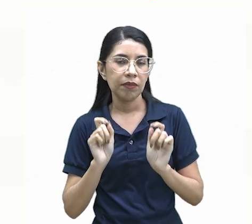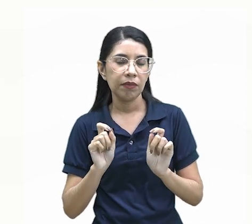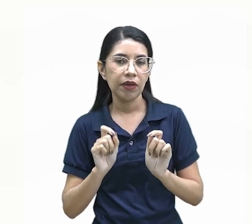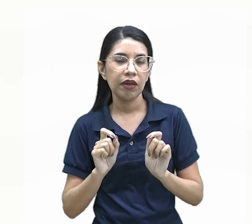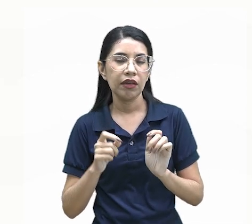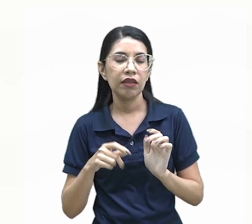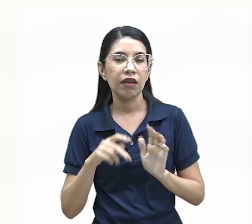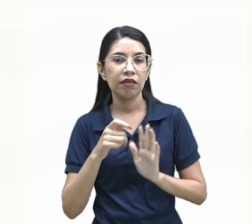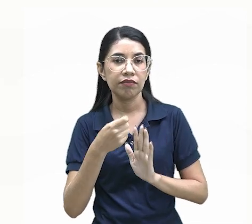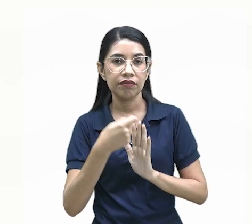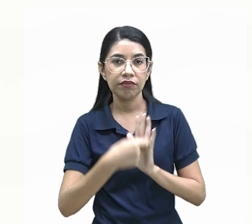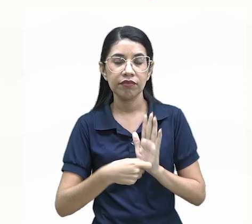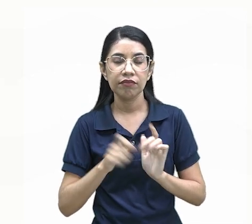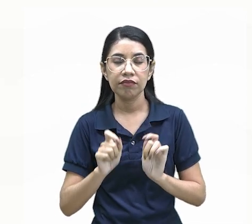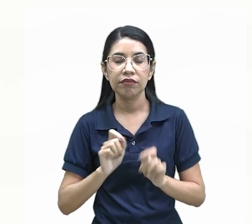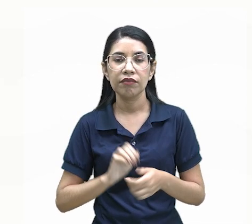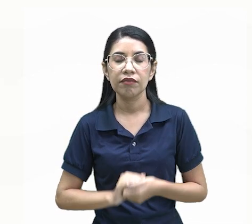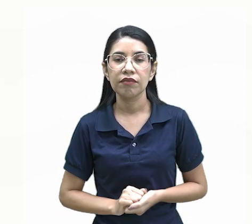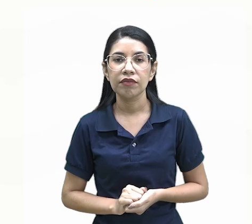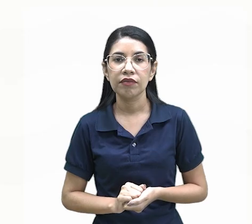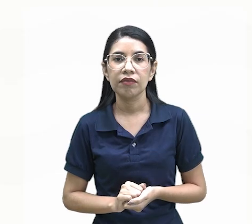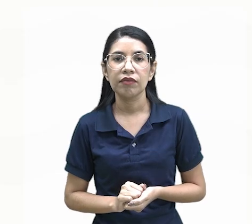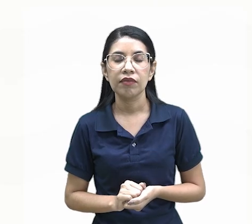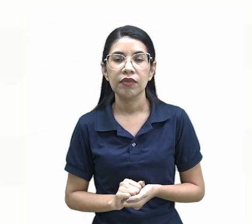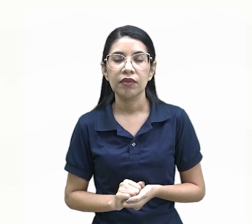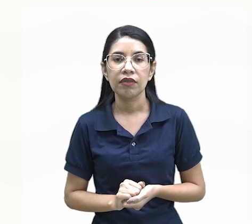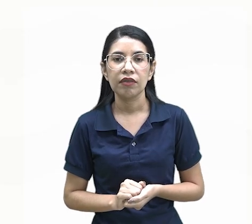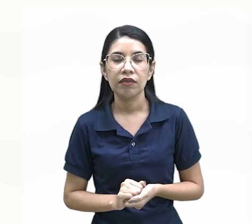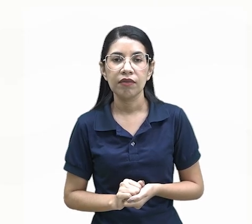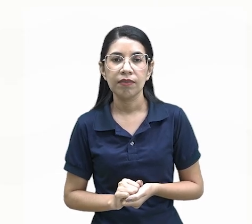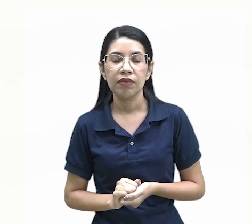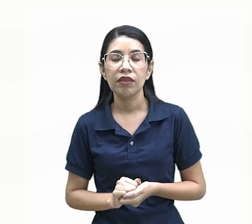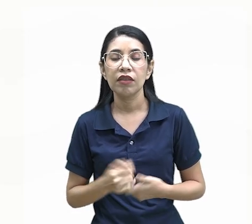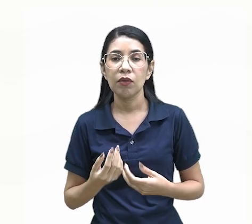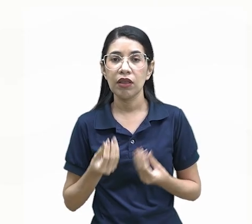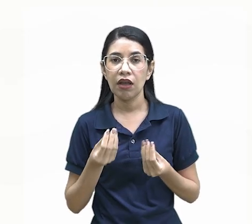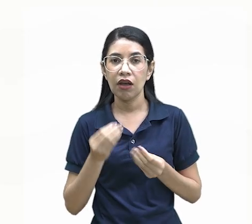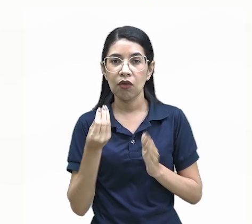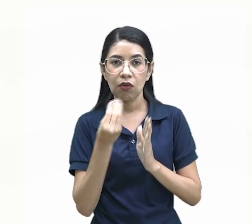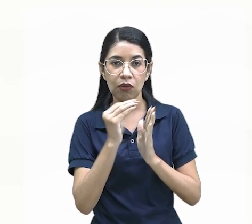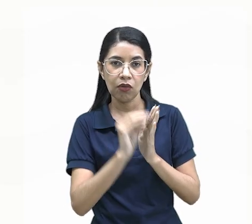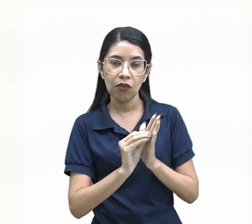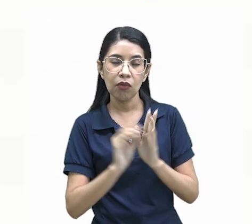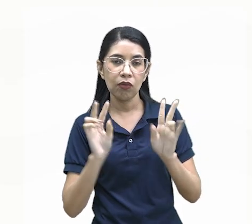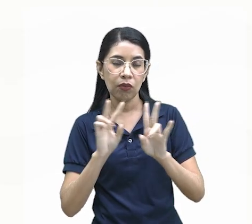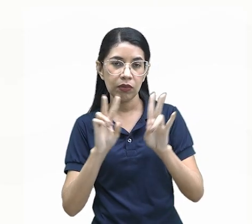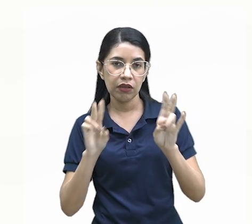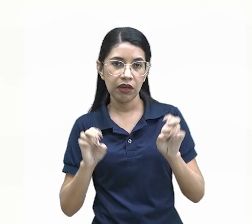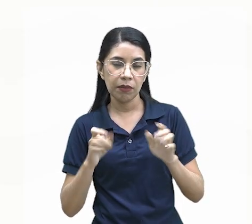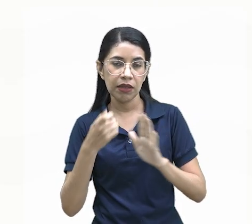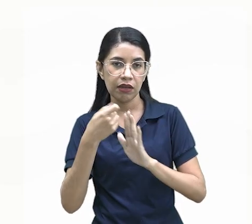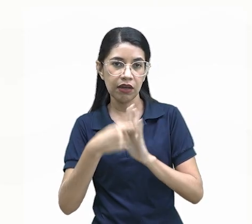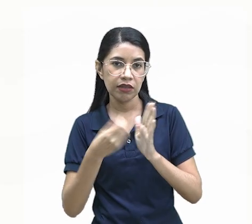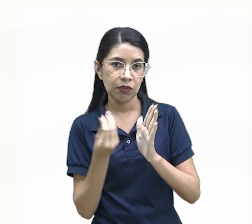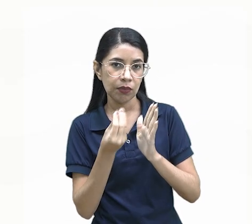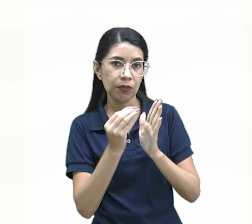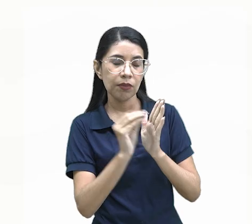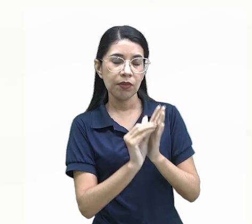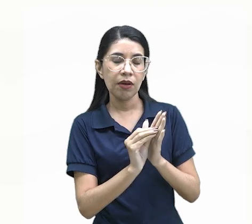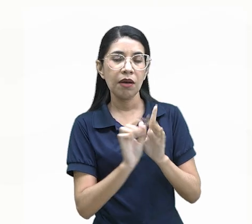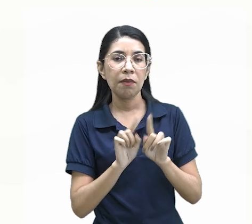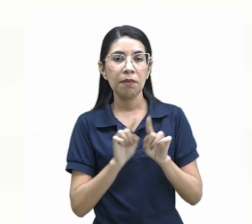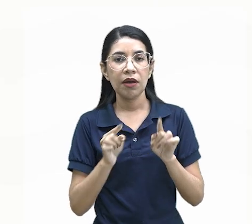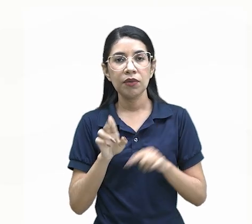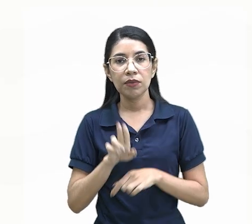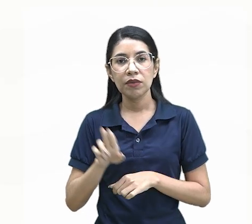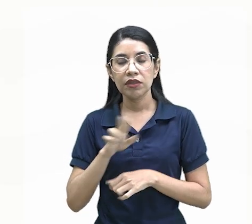nossa redação? Era justamente isso, ou seja, ela citou essa temática aqui dentro, mas usando